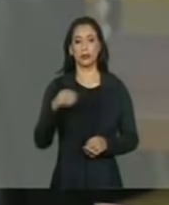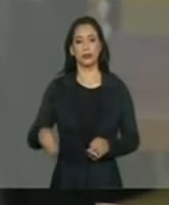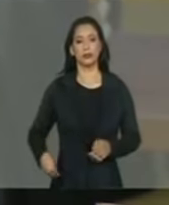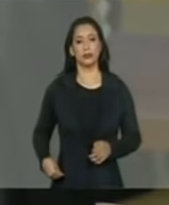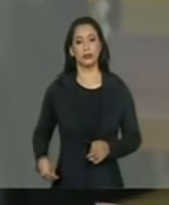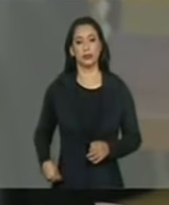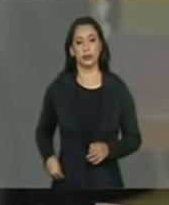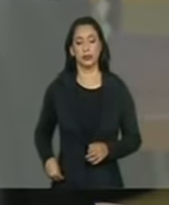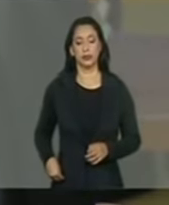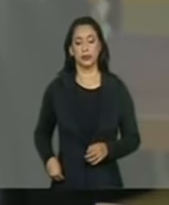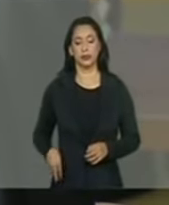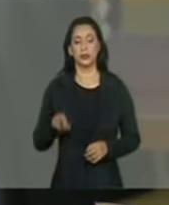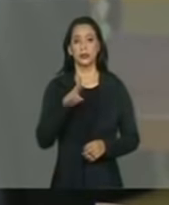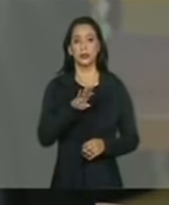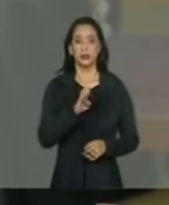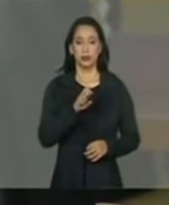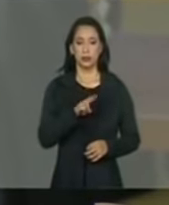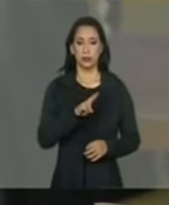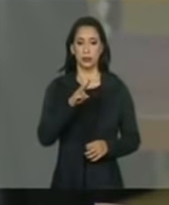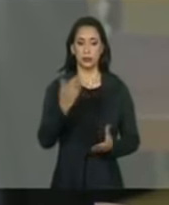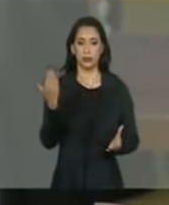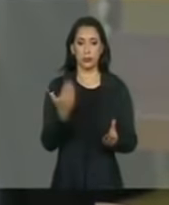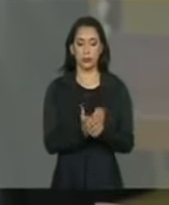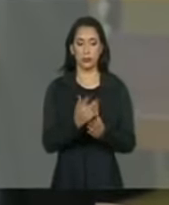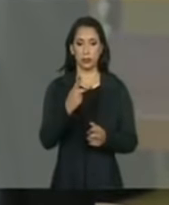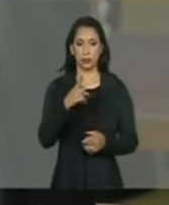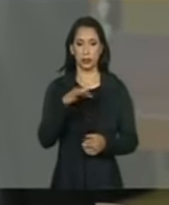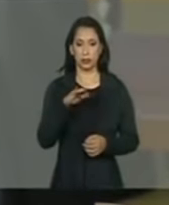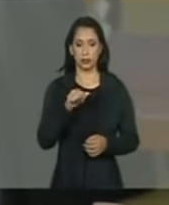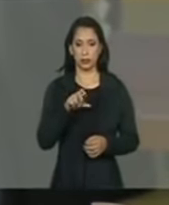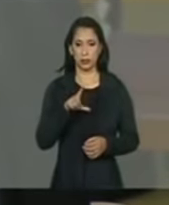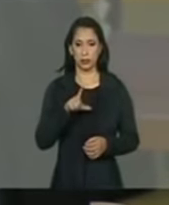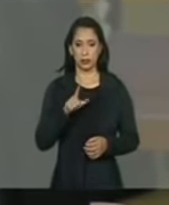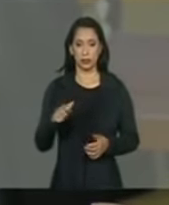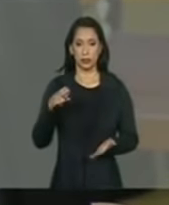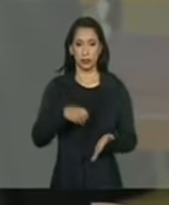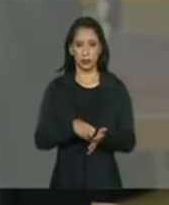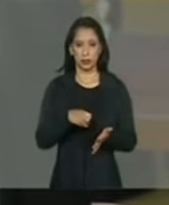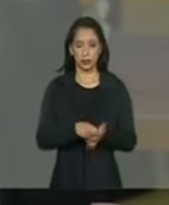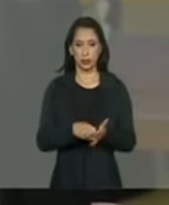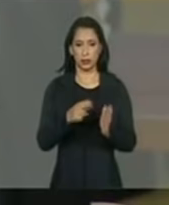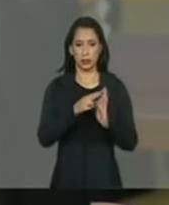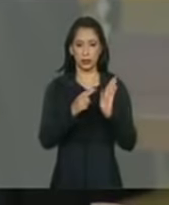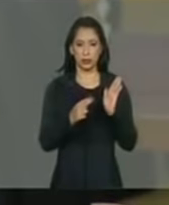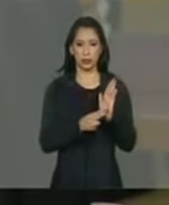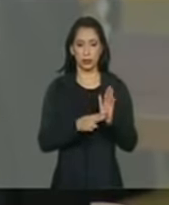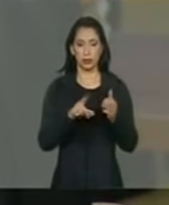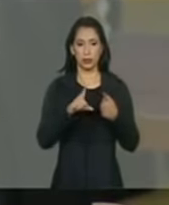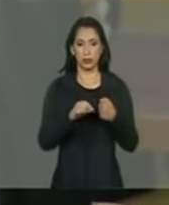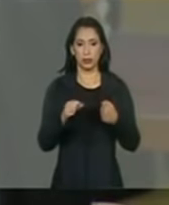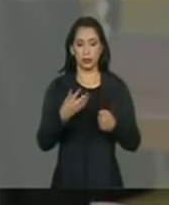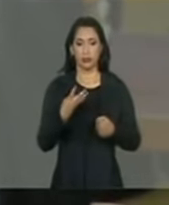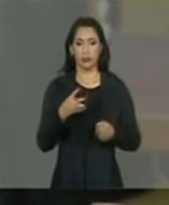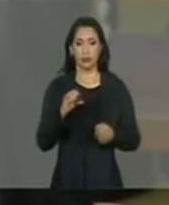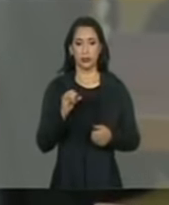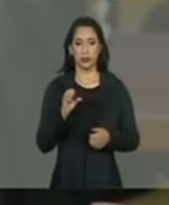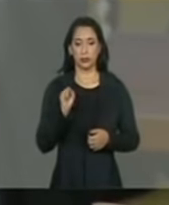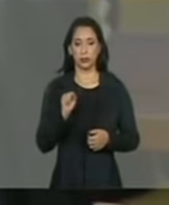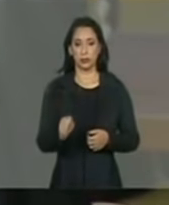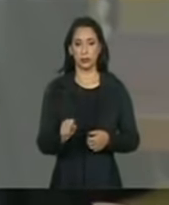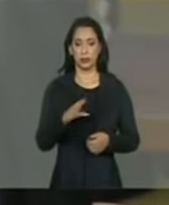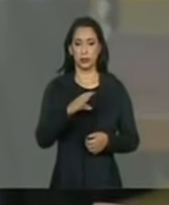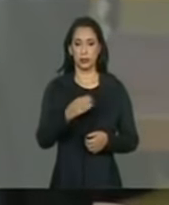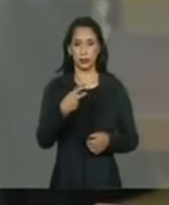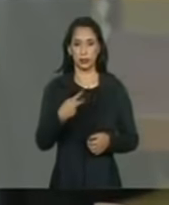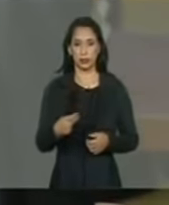figuram como réus nos processos penais condenatórios a norma inscrita no artigo 18 parágrafo 1º do cpp naquela